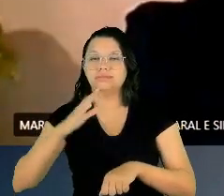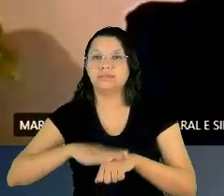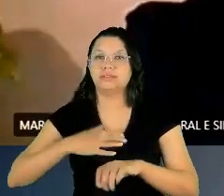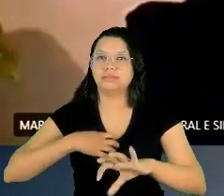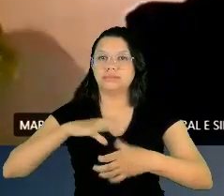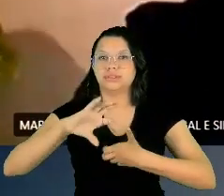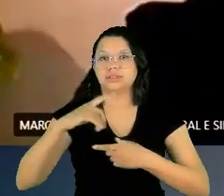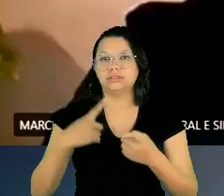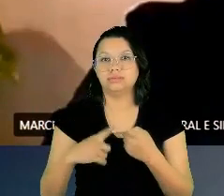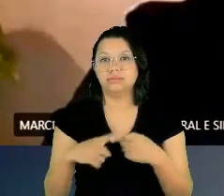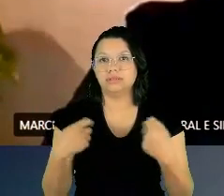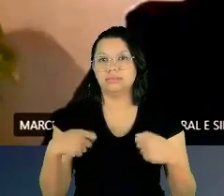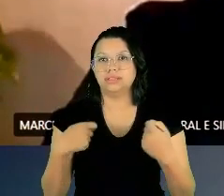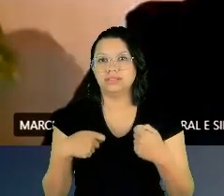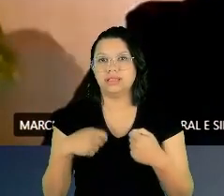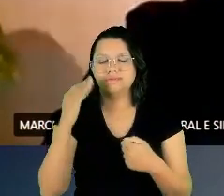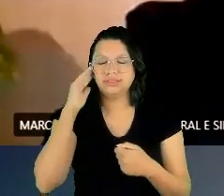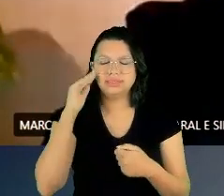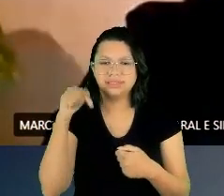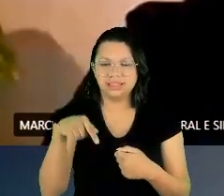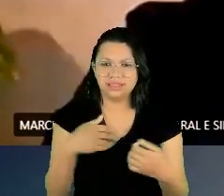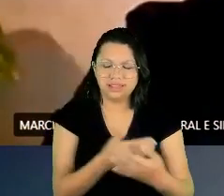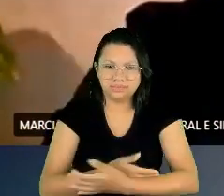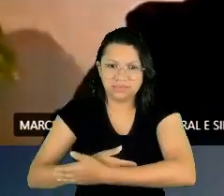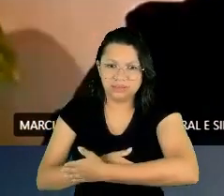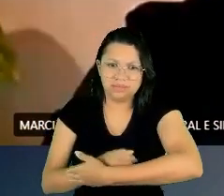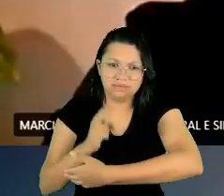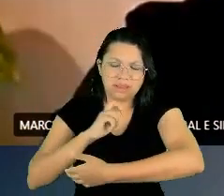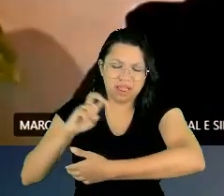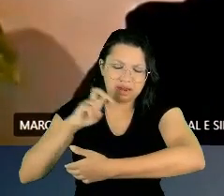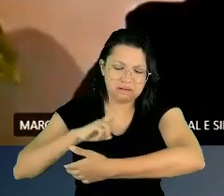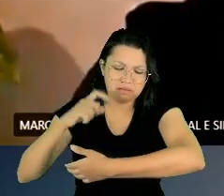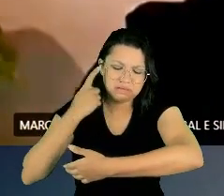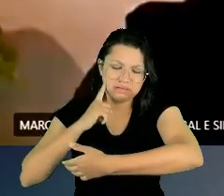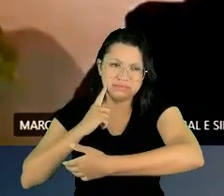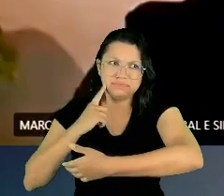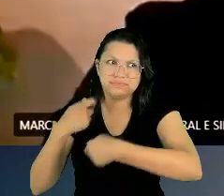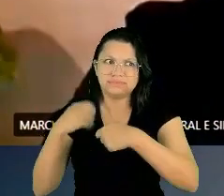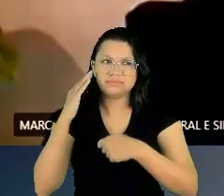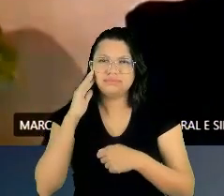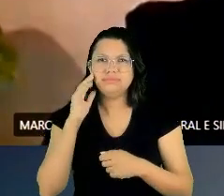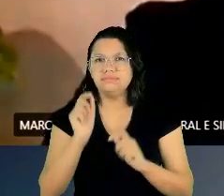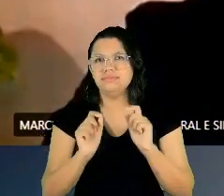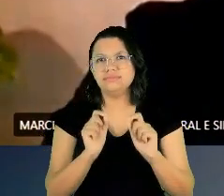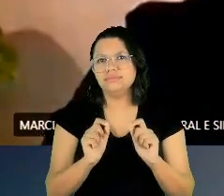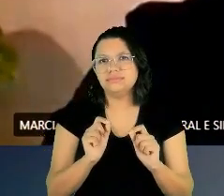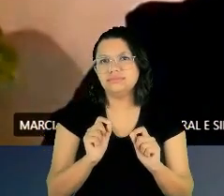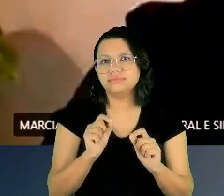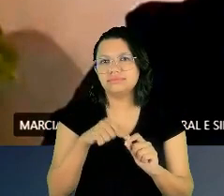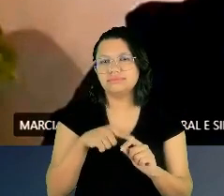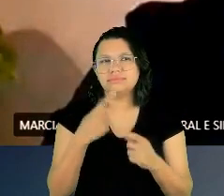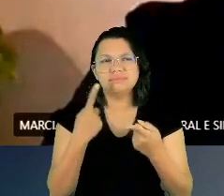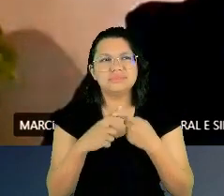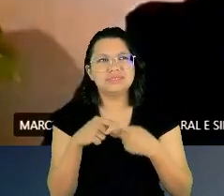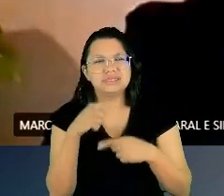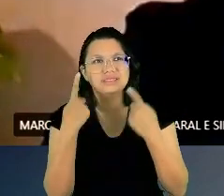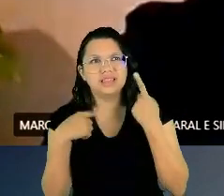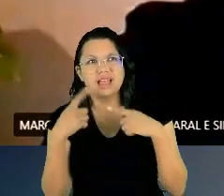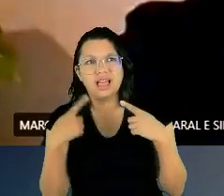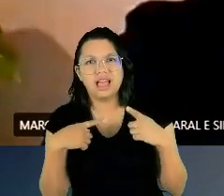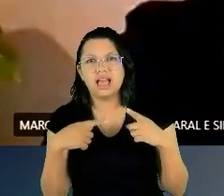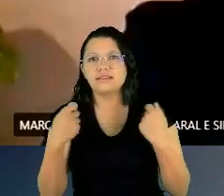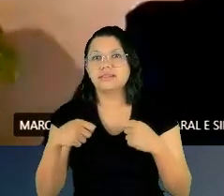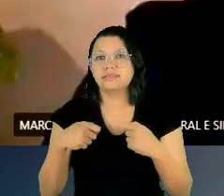empatia mais do que os homens, porque ela tinha que entender aquele bebê chorando, o que ele precisava. a mulher precisou desenvolver melhor a linguagem, porque ela tinha